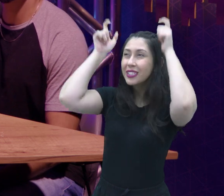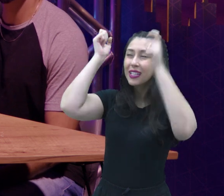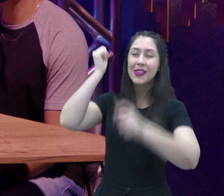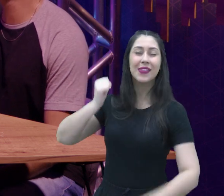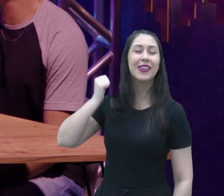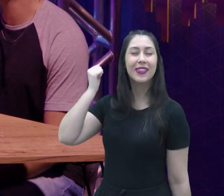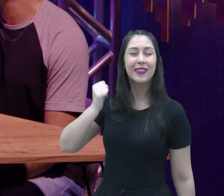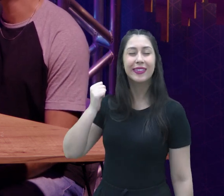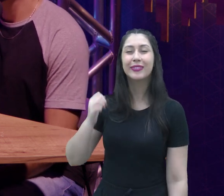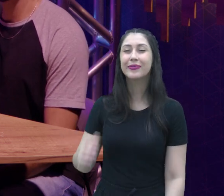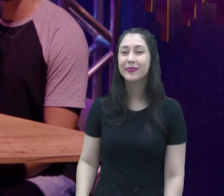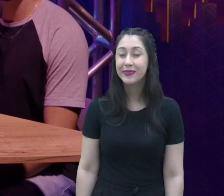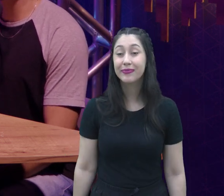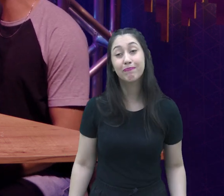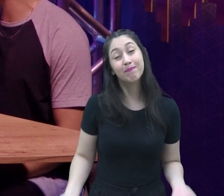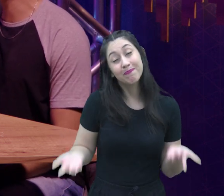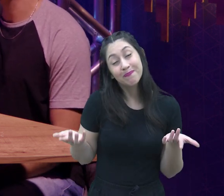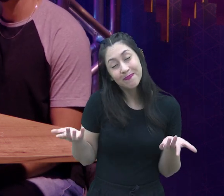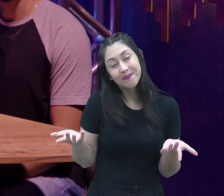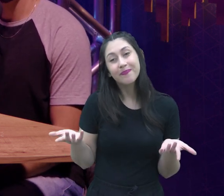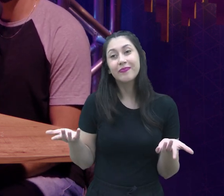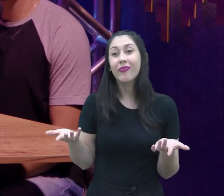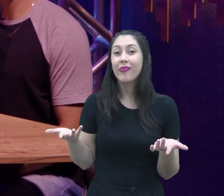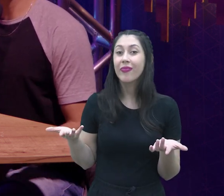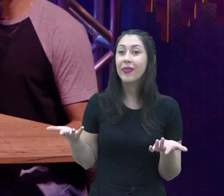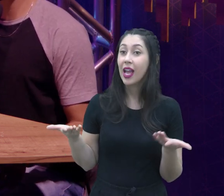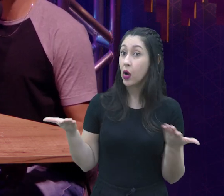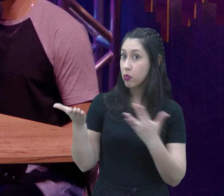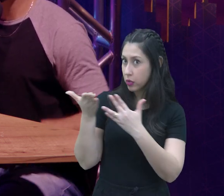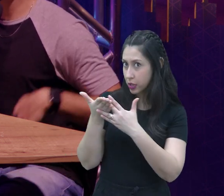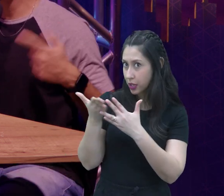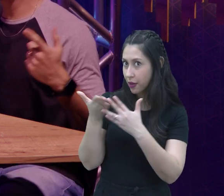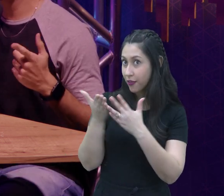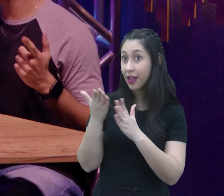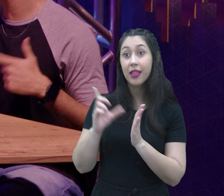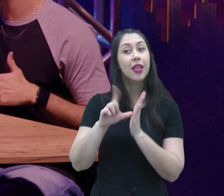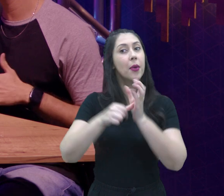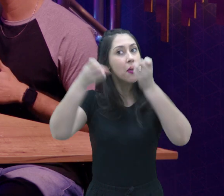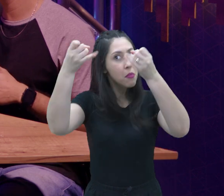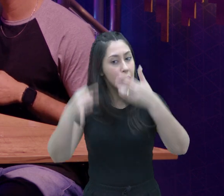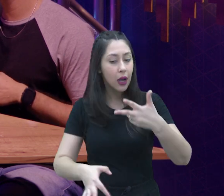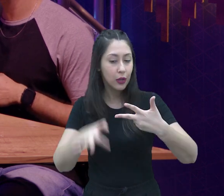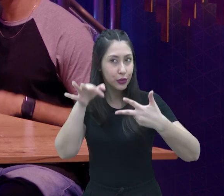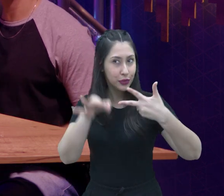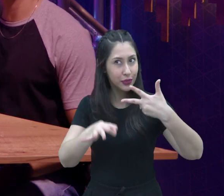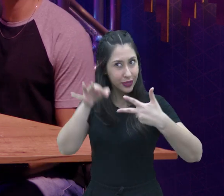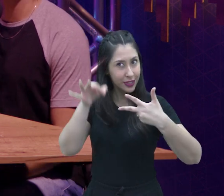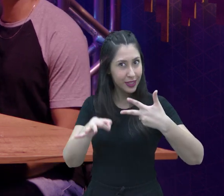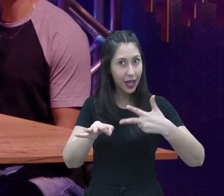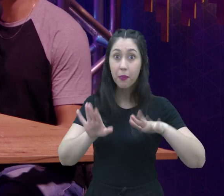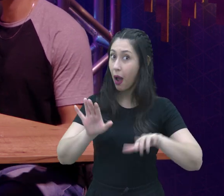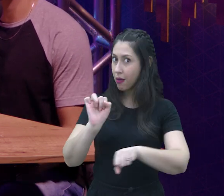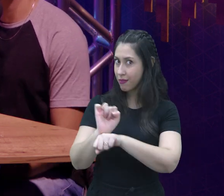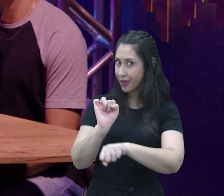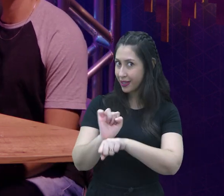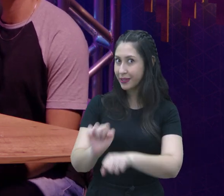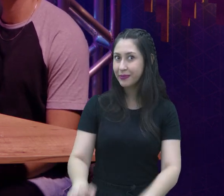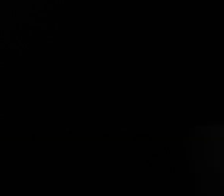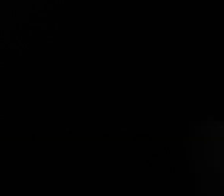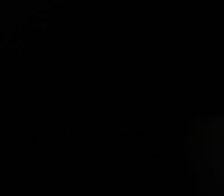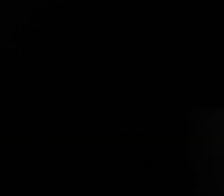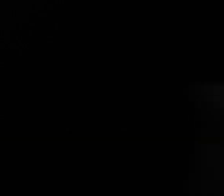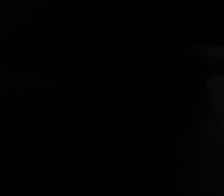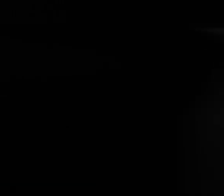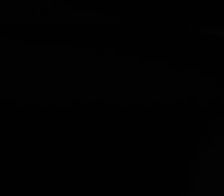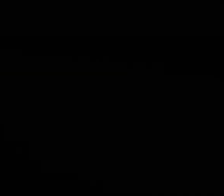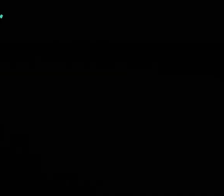Tatooine. E, enfim, vamos para mais um intervalo que a gente ainda tem que falar do Poder Judiciário, né, Vic? Então, não sai daí.